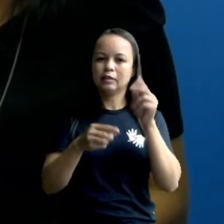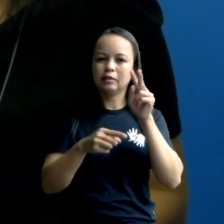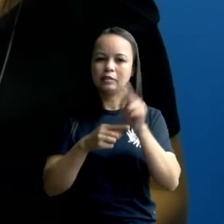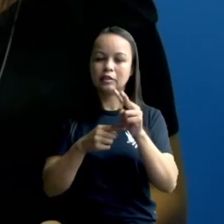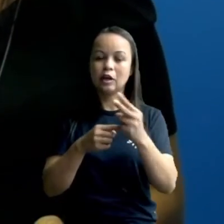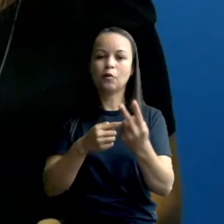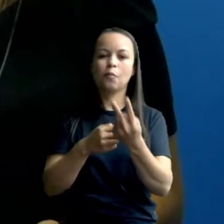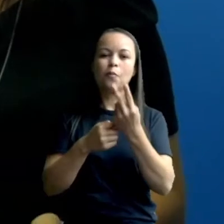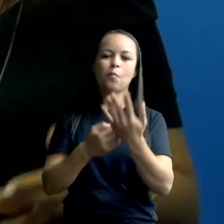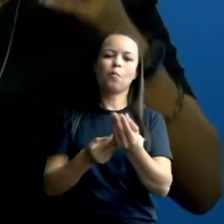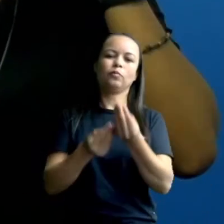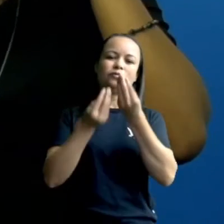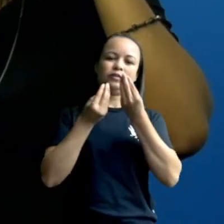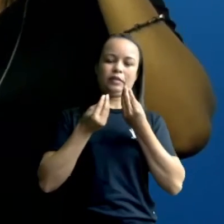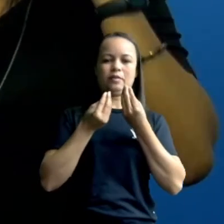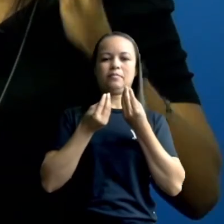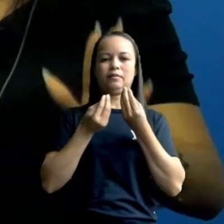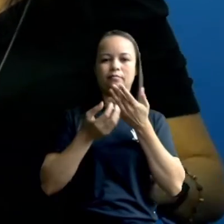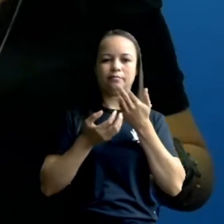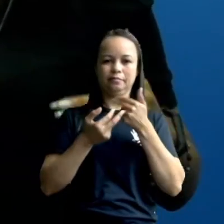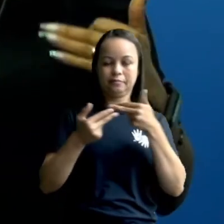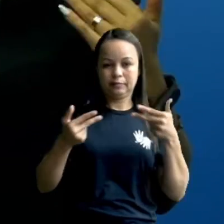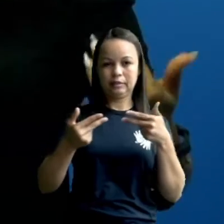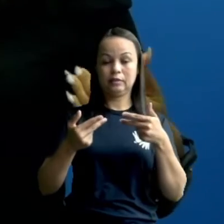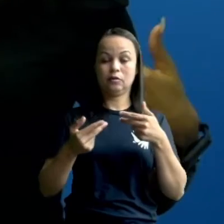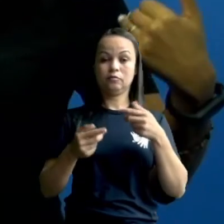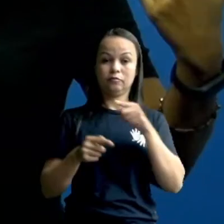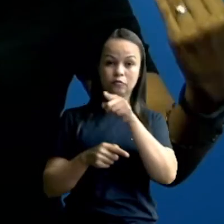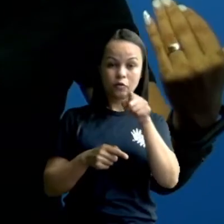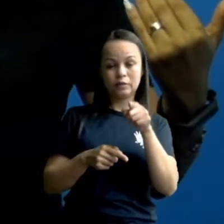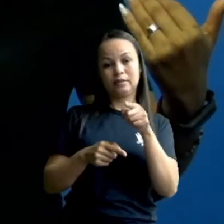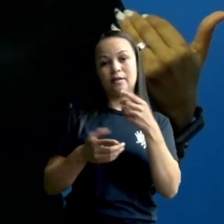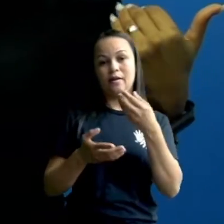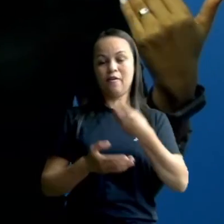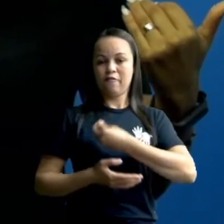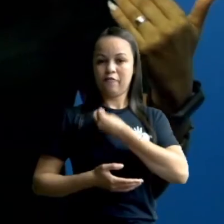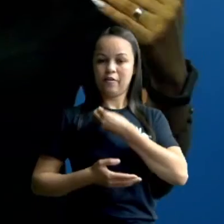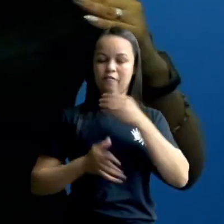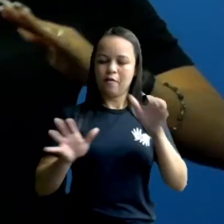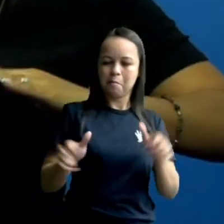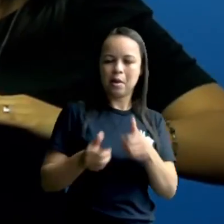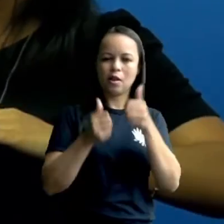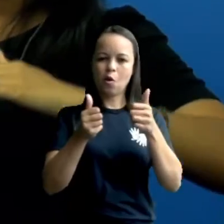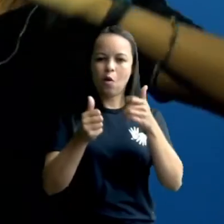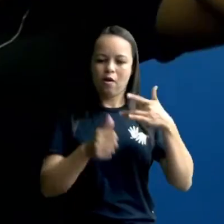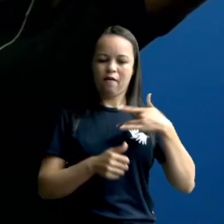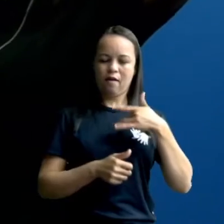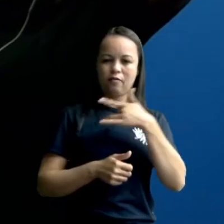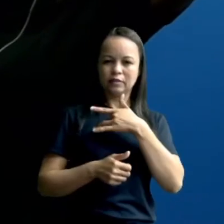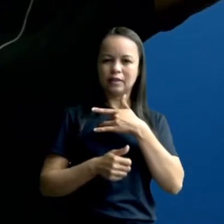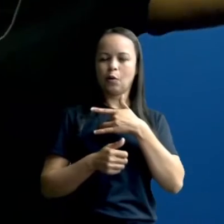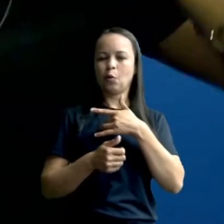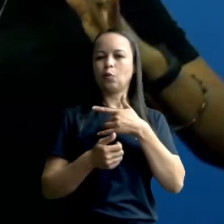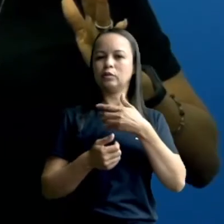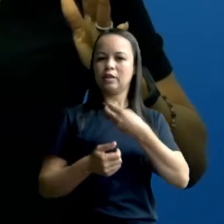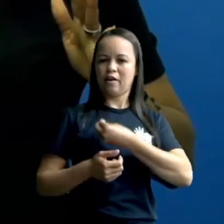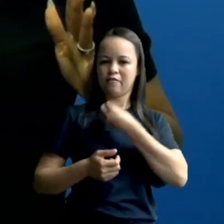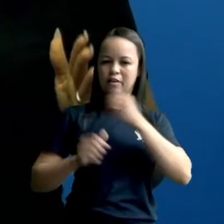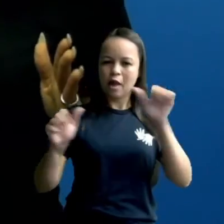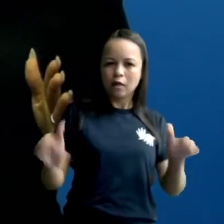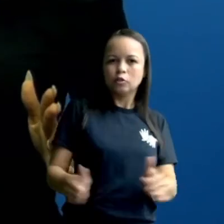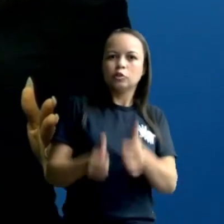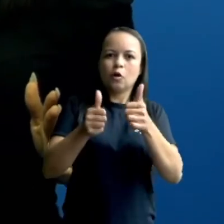a você, ok? Então você acaba vivendo melhor, a sua qualidade de vida,